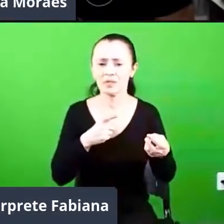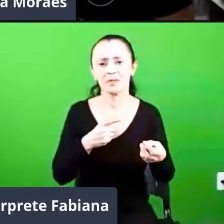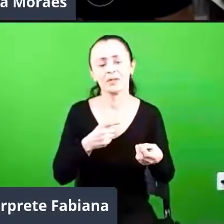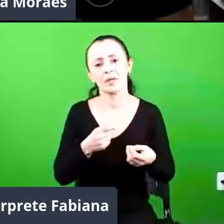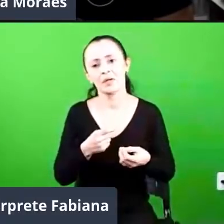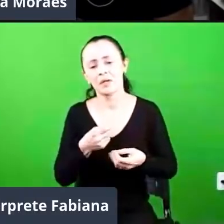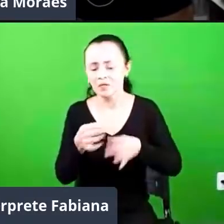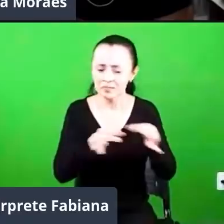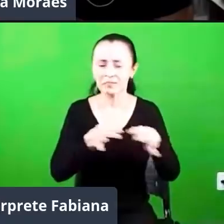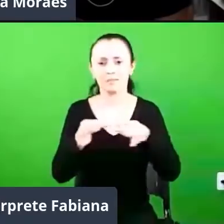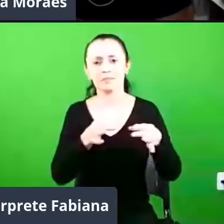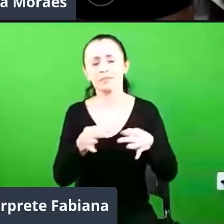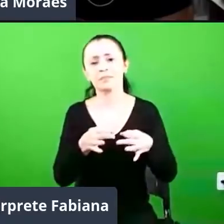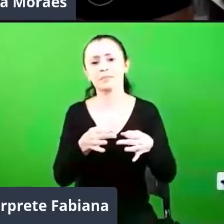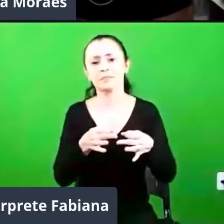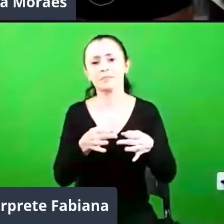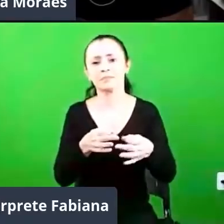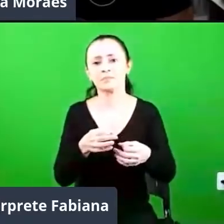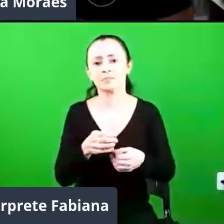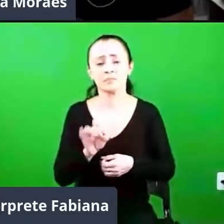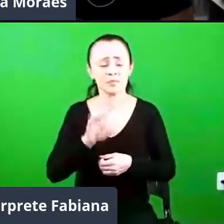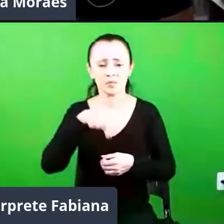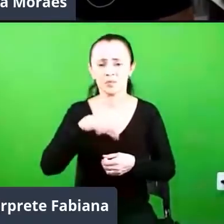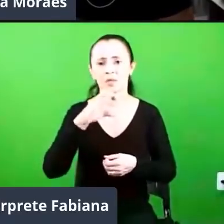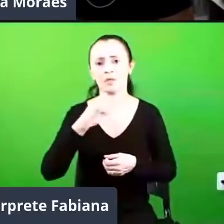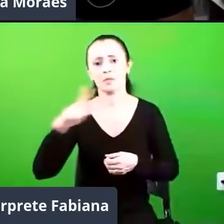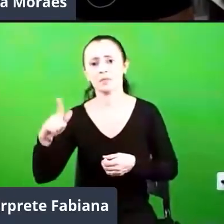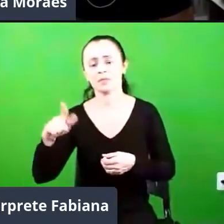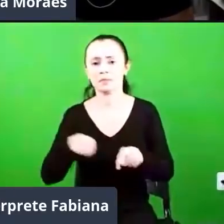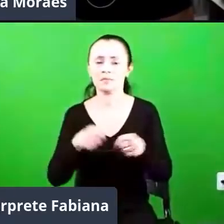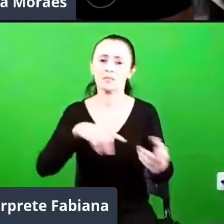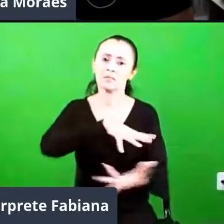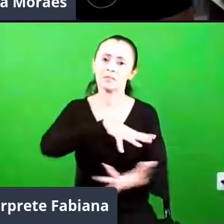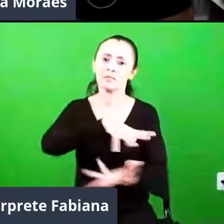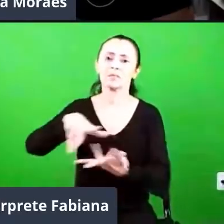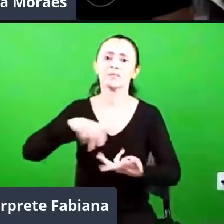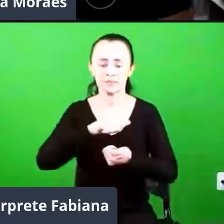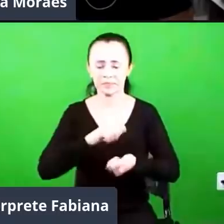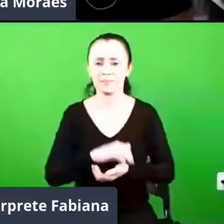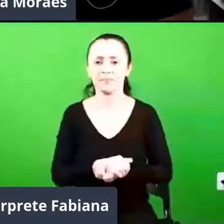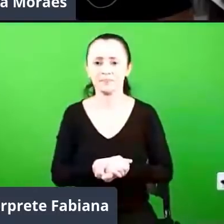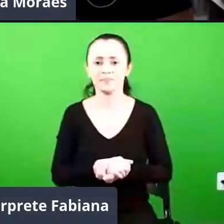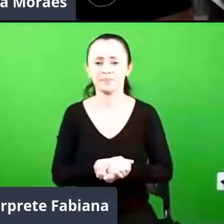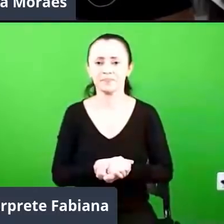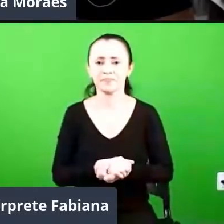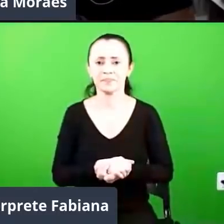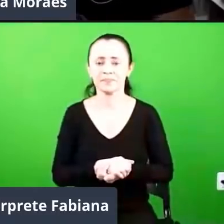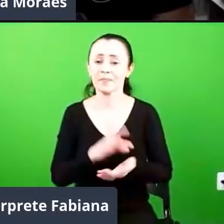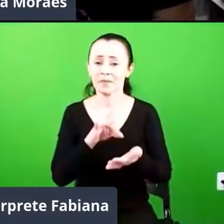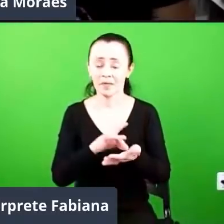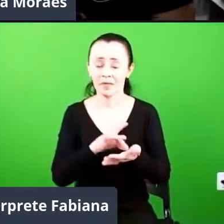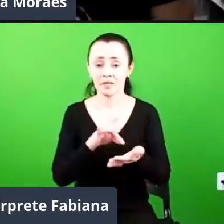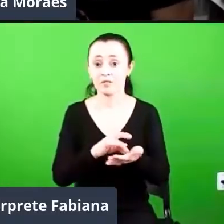mas no país, no mundo, né? Bom, realmente, a avaliação, a gente respira